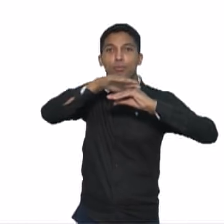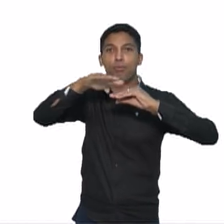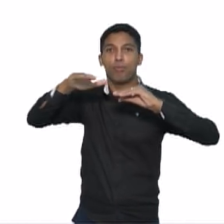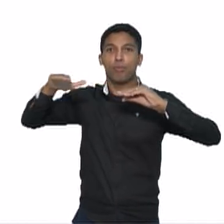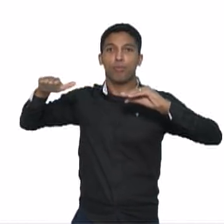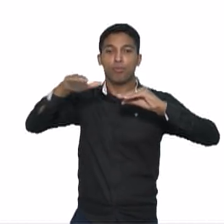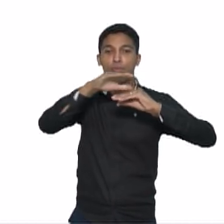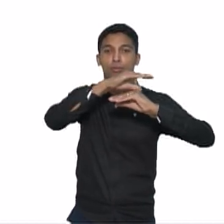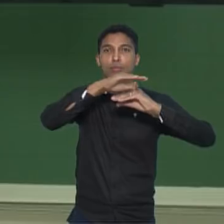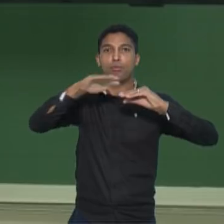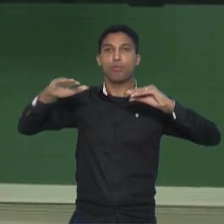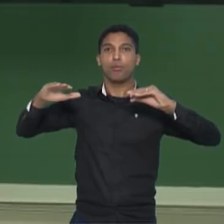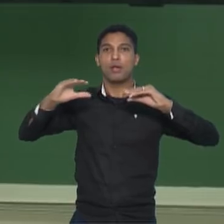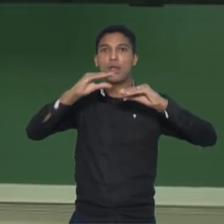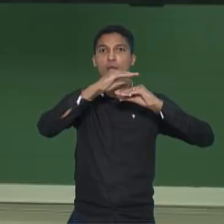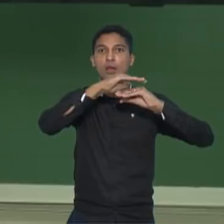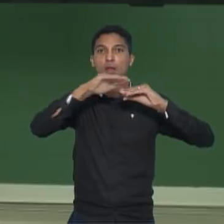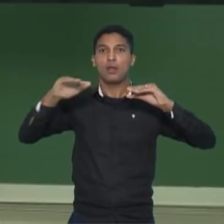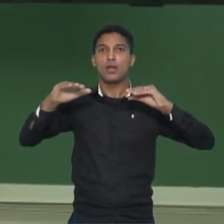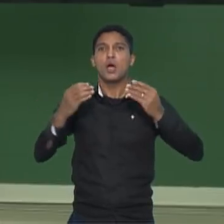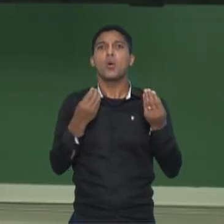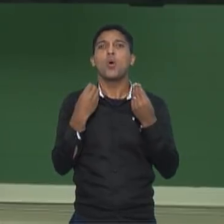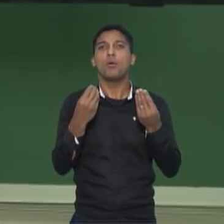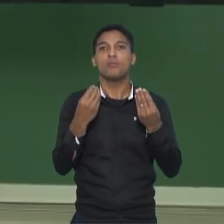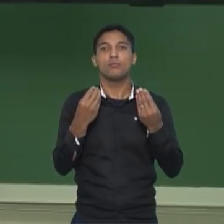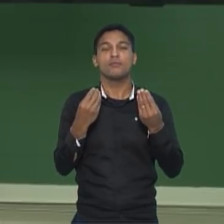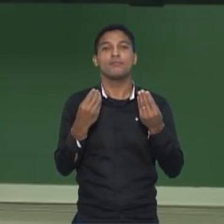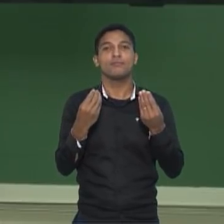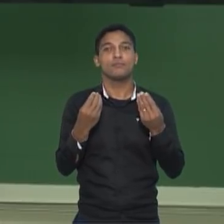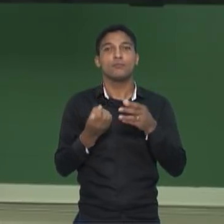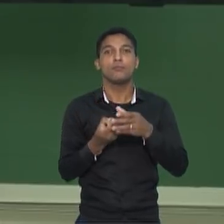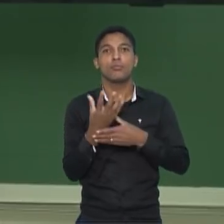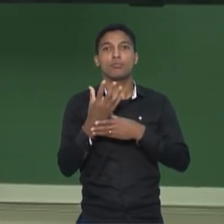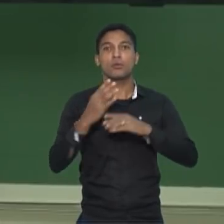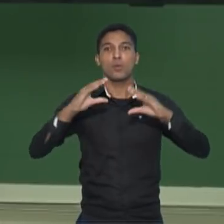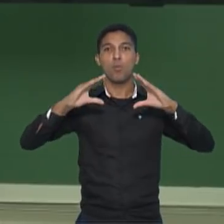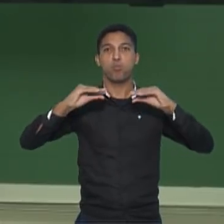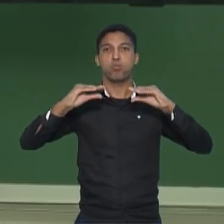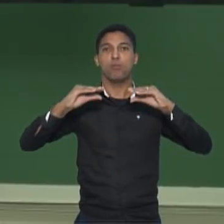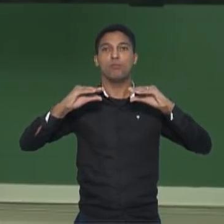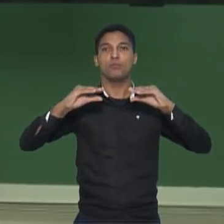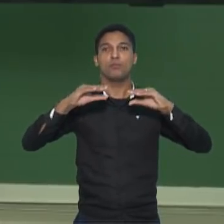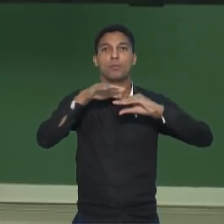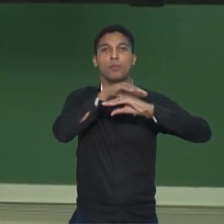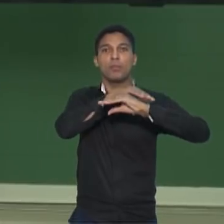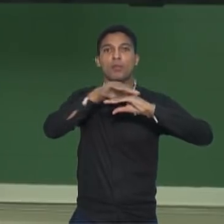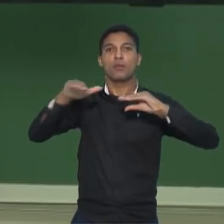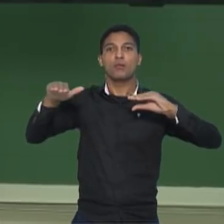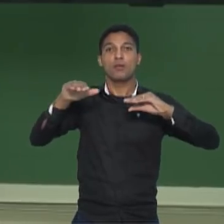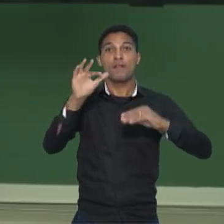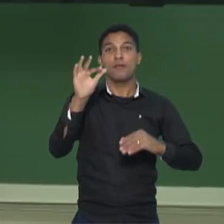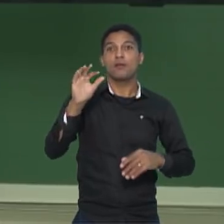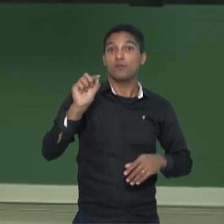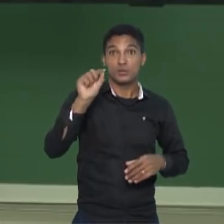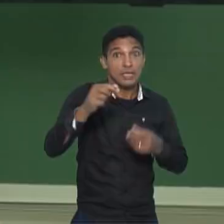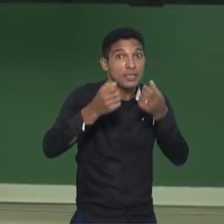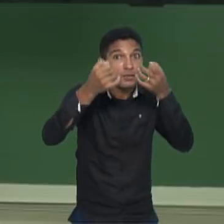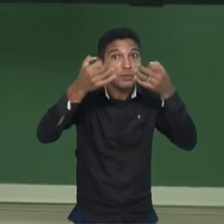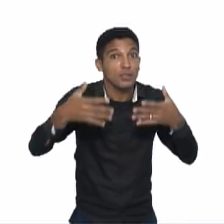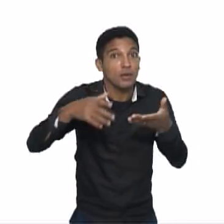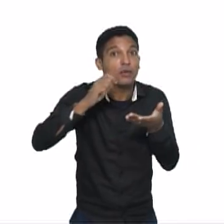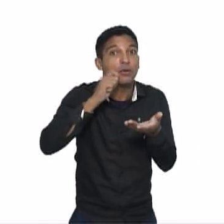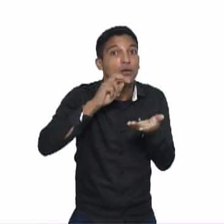Descreva. Então, eu quero que você explique como que vai ocorrer esta formação. Vamos lá?